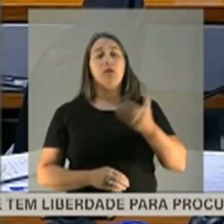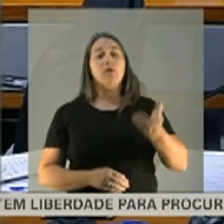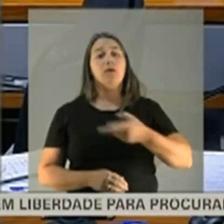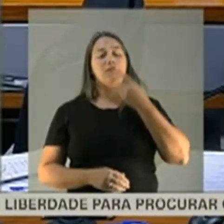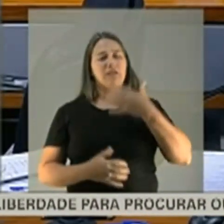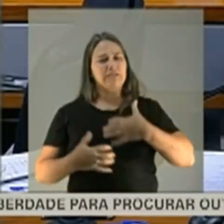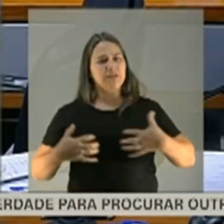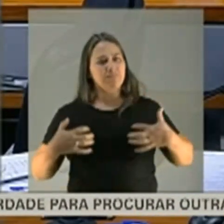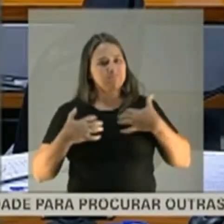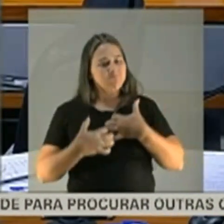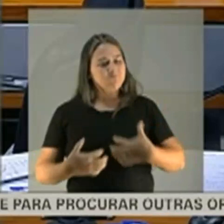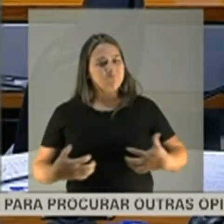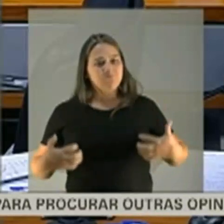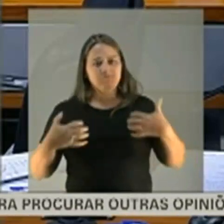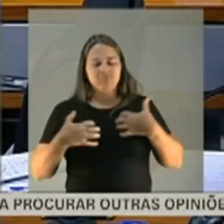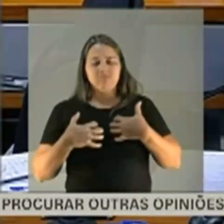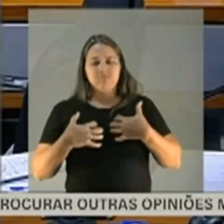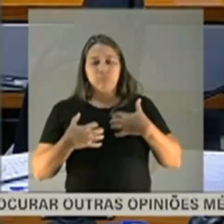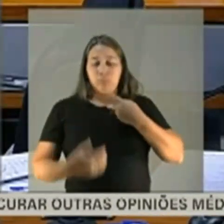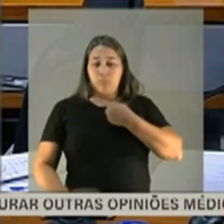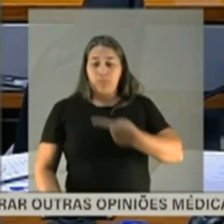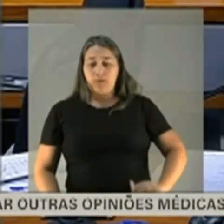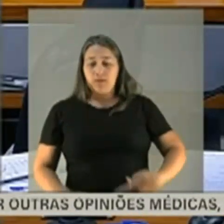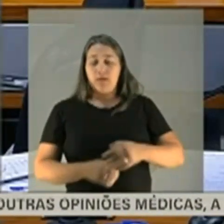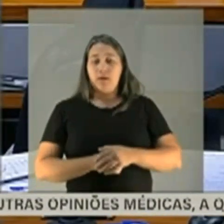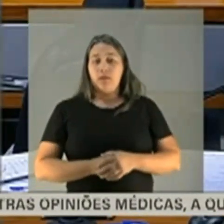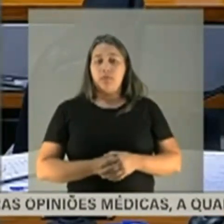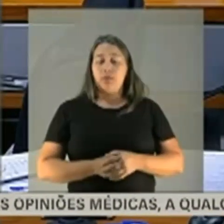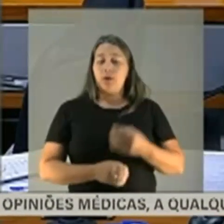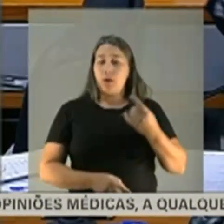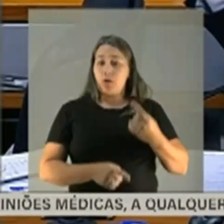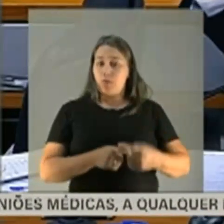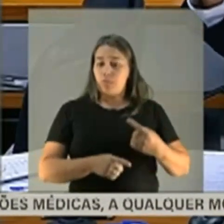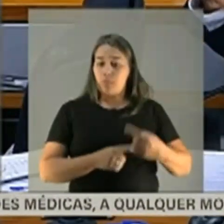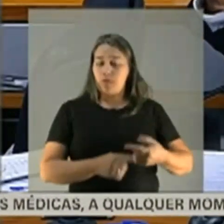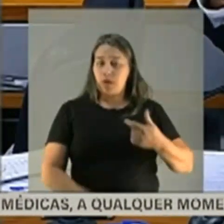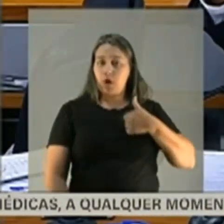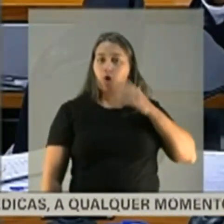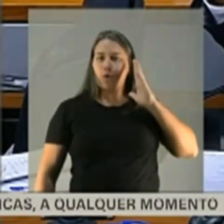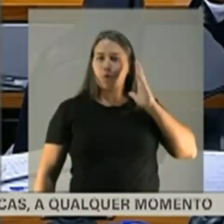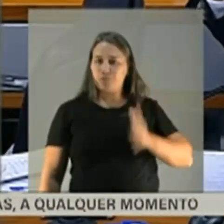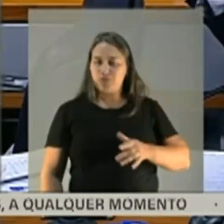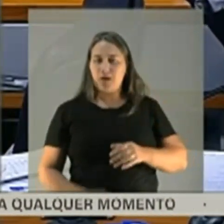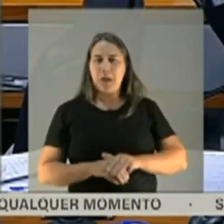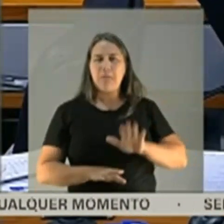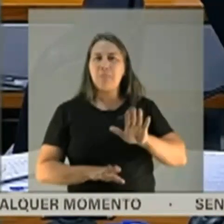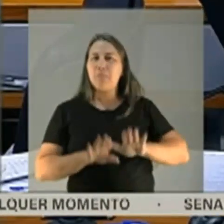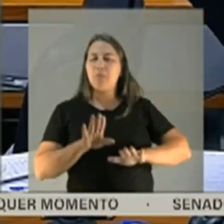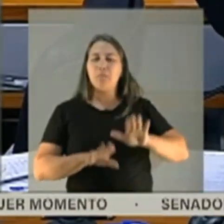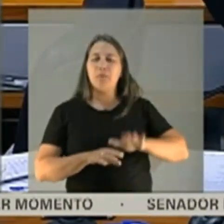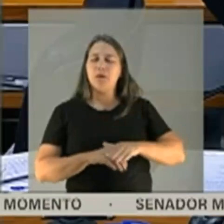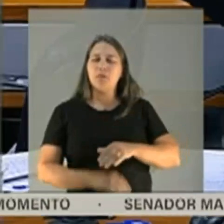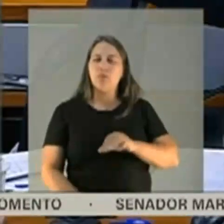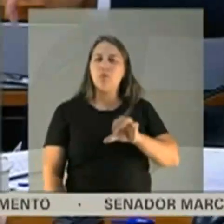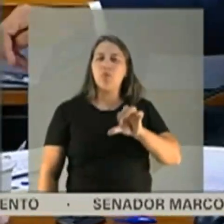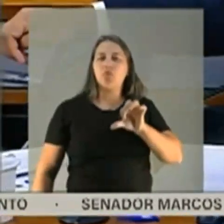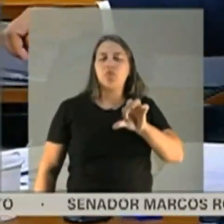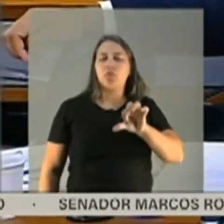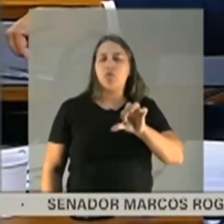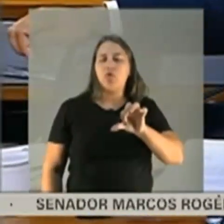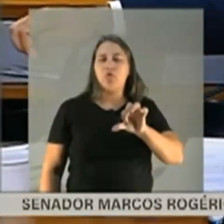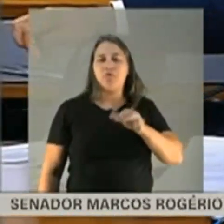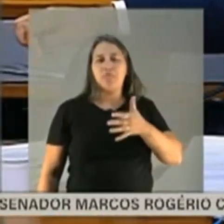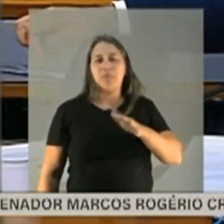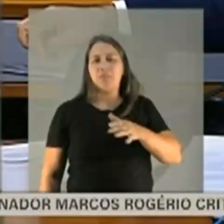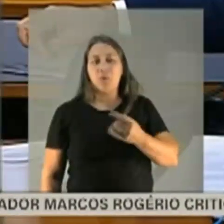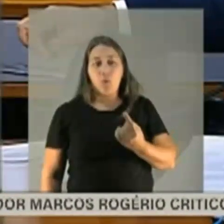minha indignação, senhor presidente. Pois não. Porque eu já fiz cerca de 9,